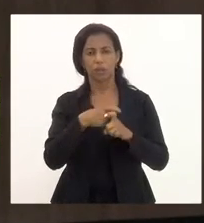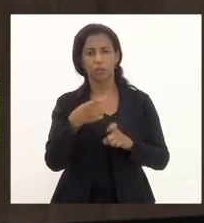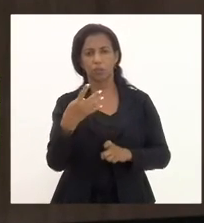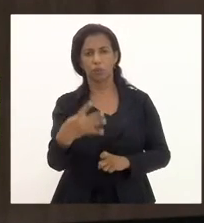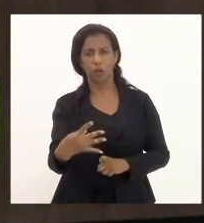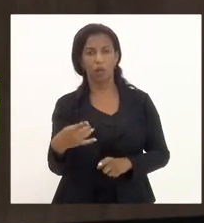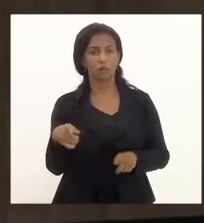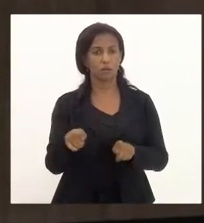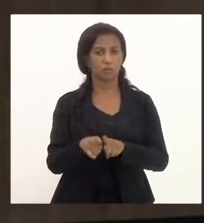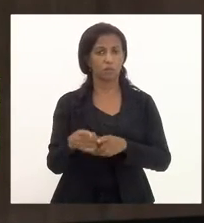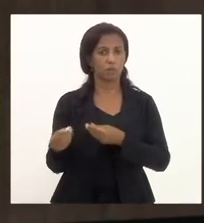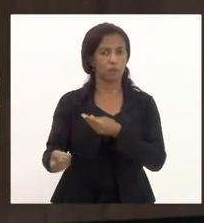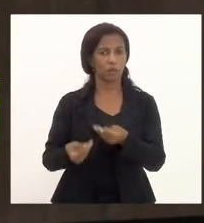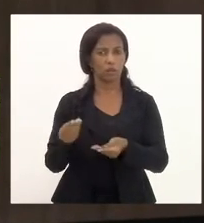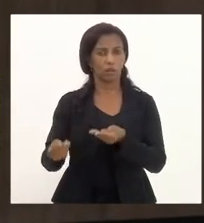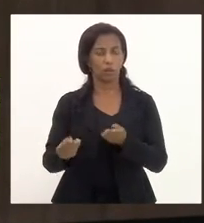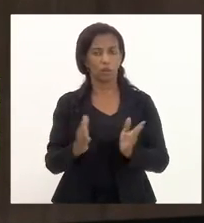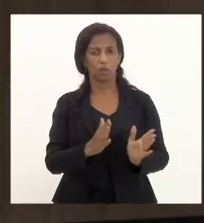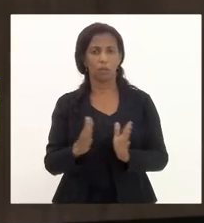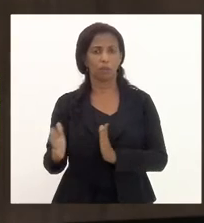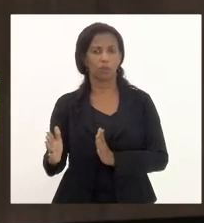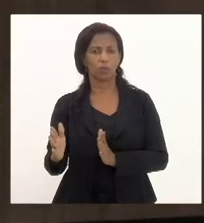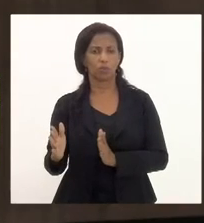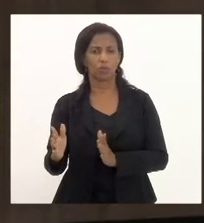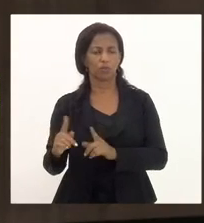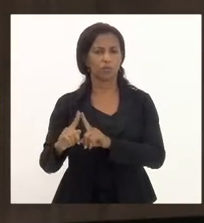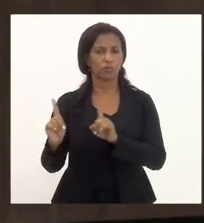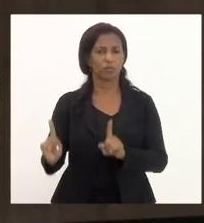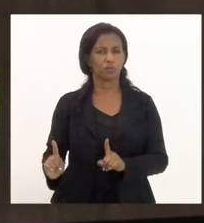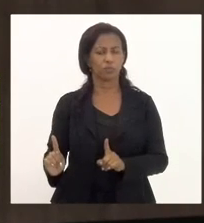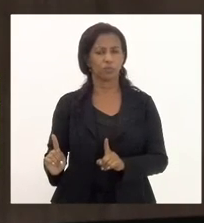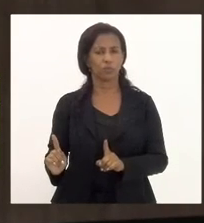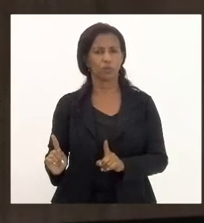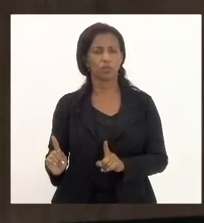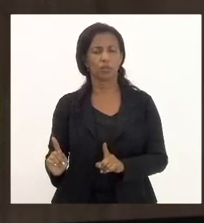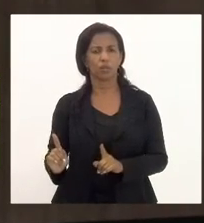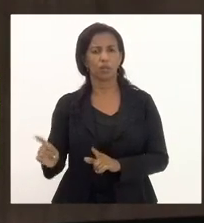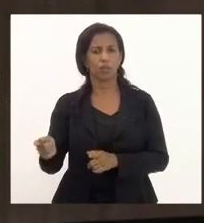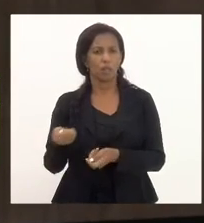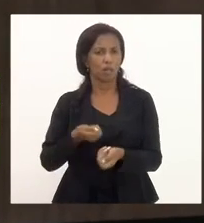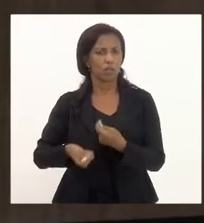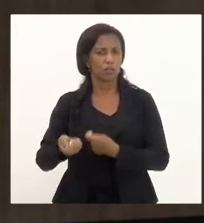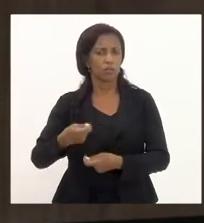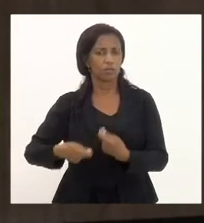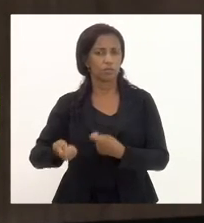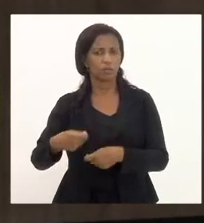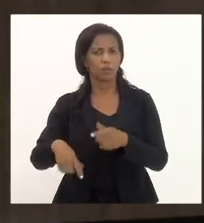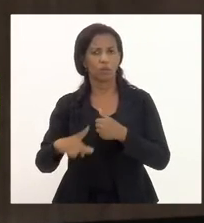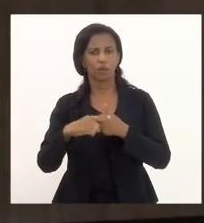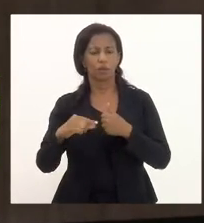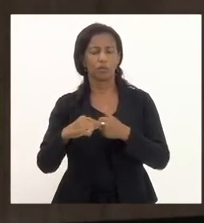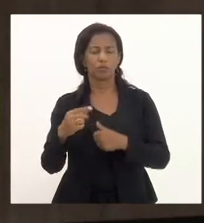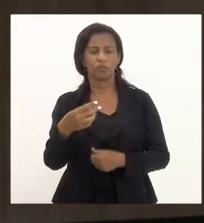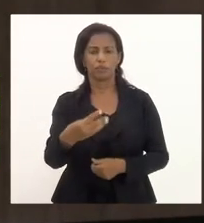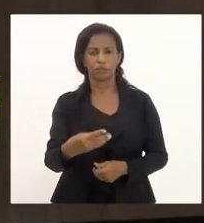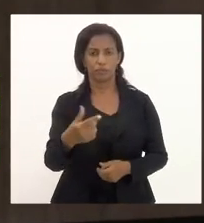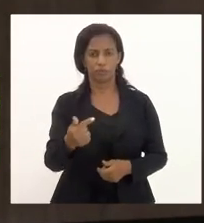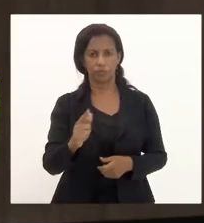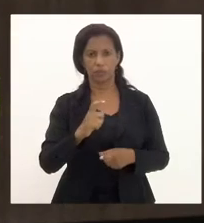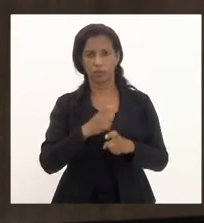4 e bem com uma das nossas prerrogativas de funções na atividade de administração tributária no artigo 37